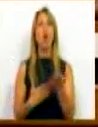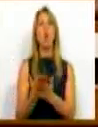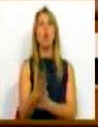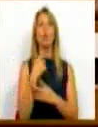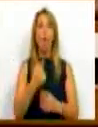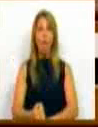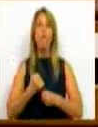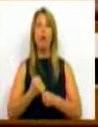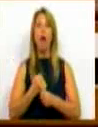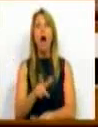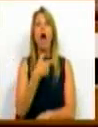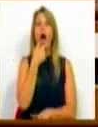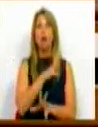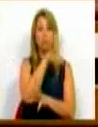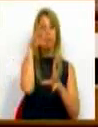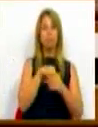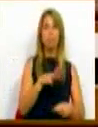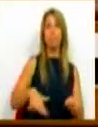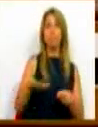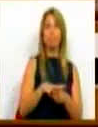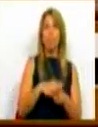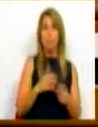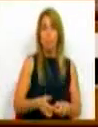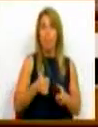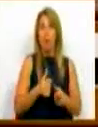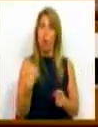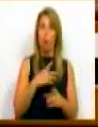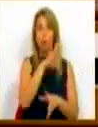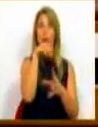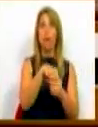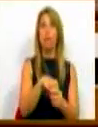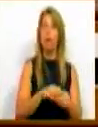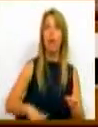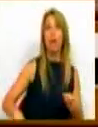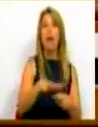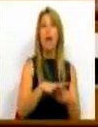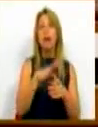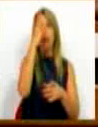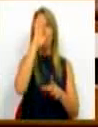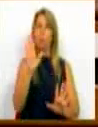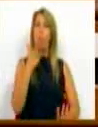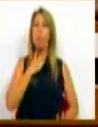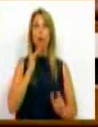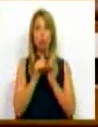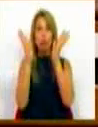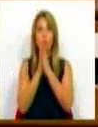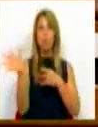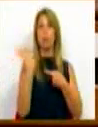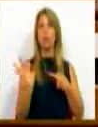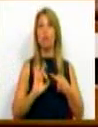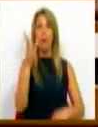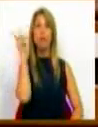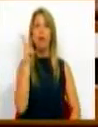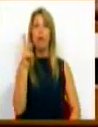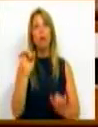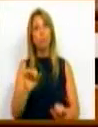em dimensões mais vastas como aquelas em que nos inserimos. Sabemos que a moderação em todos os aspectos da vida é